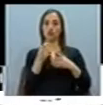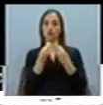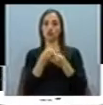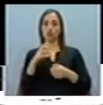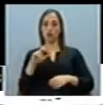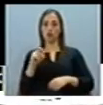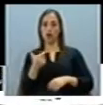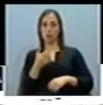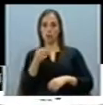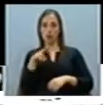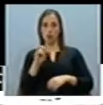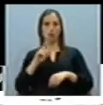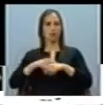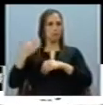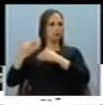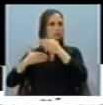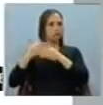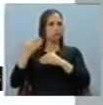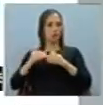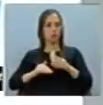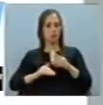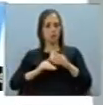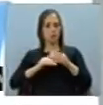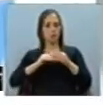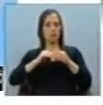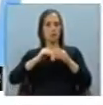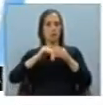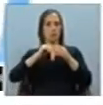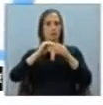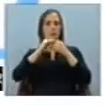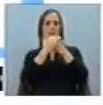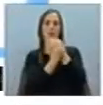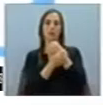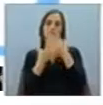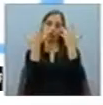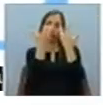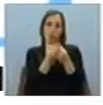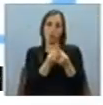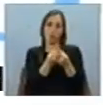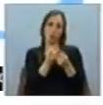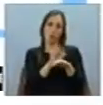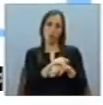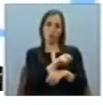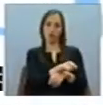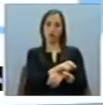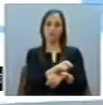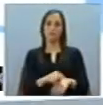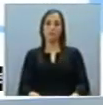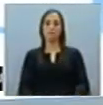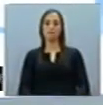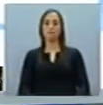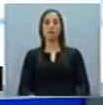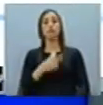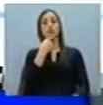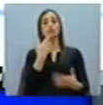aos poucos, ao longo do tempo, foi subindo até à superfície e que provocou precisamente este escurecimento de Mercúrio. E de Mercúrio, como tu disseste muito